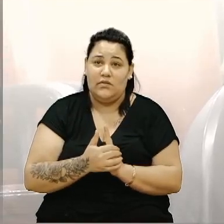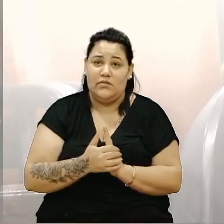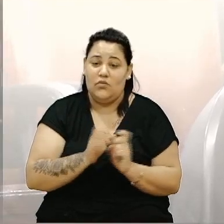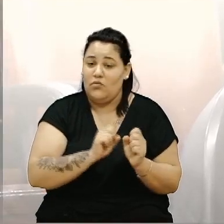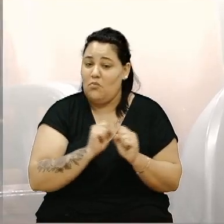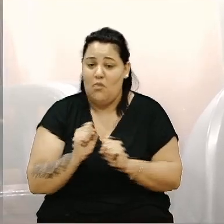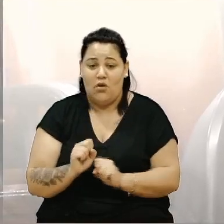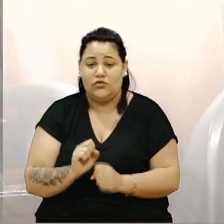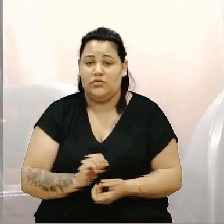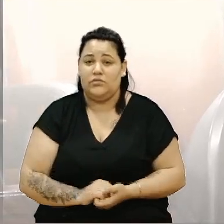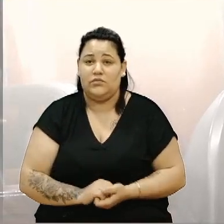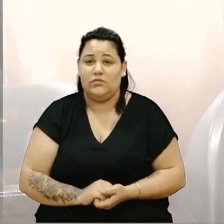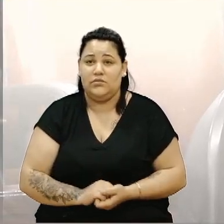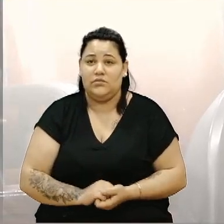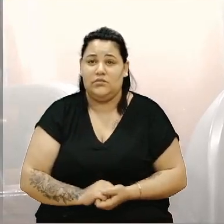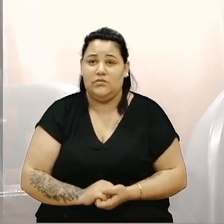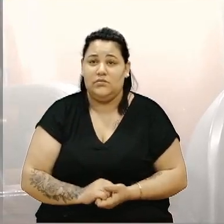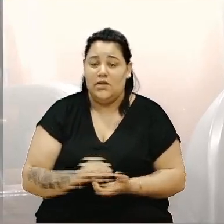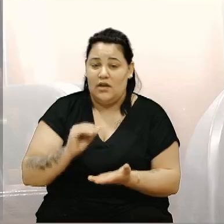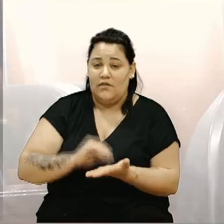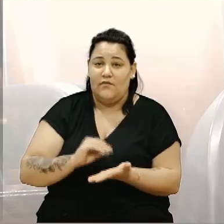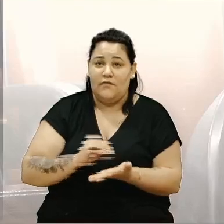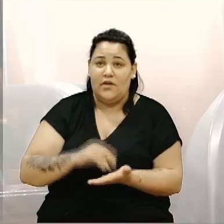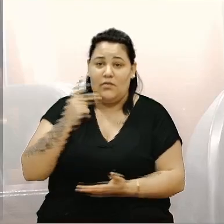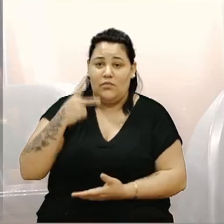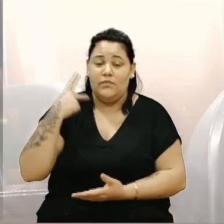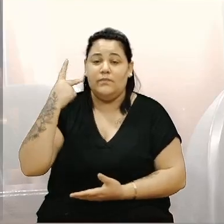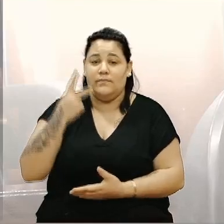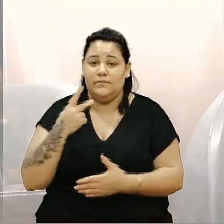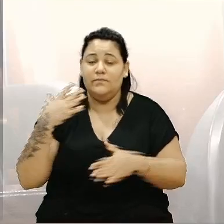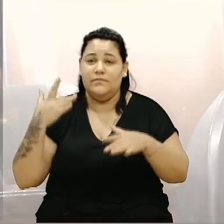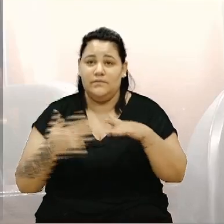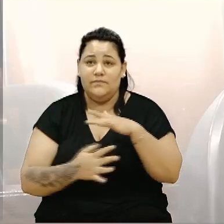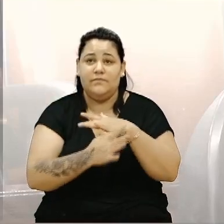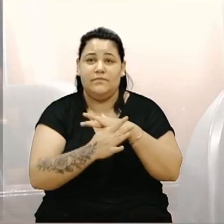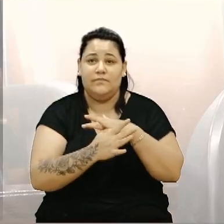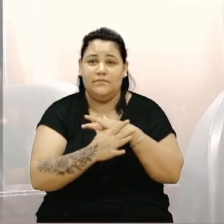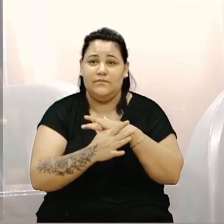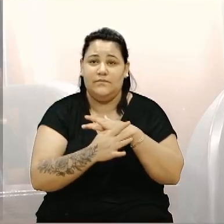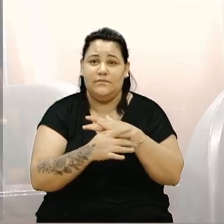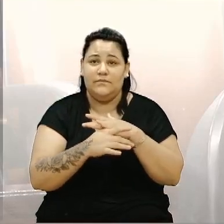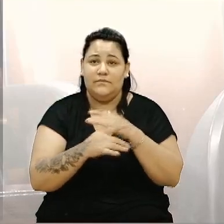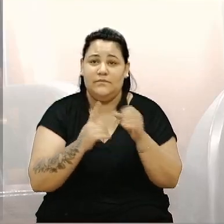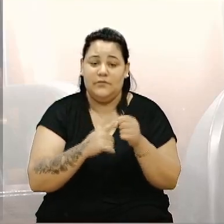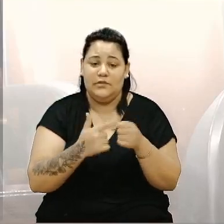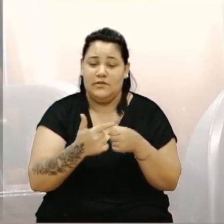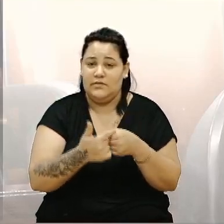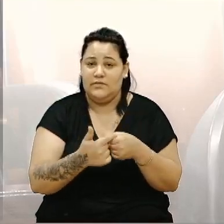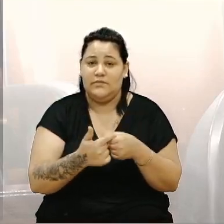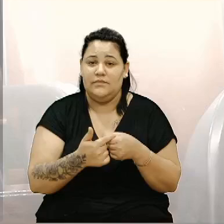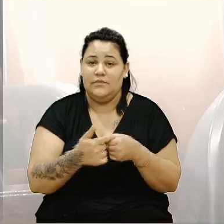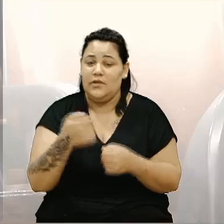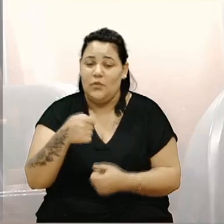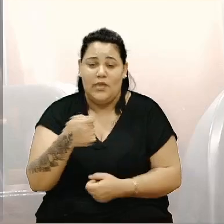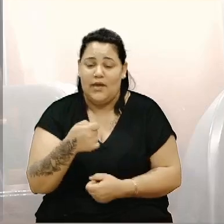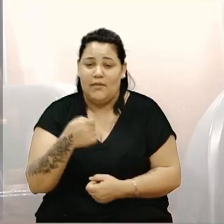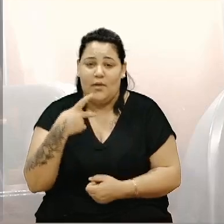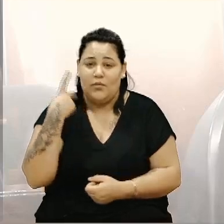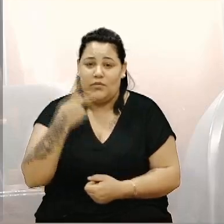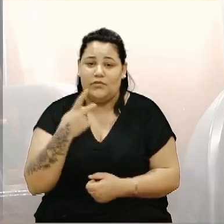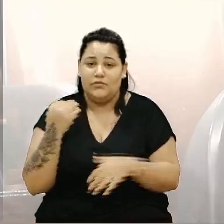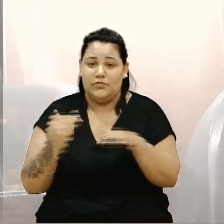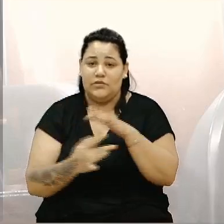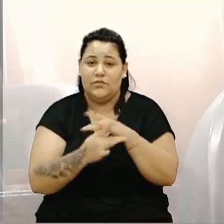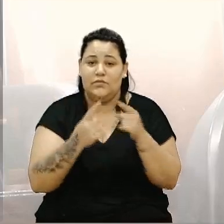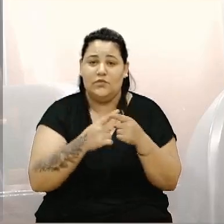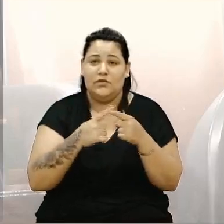possível. E falta uma política de imigração na nossa cidade clara. Nós não estamos vendo uma política de imigração, porque o vereador